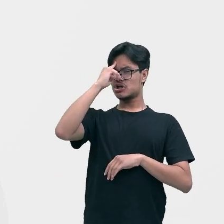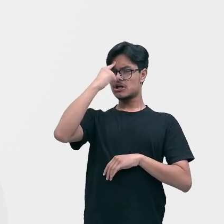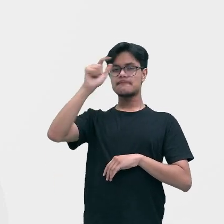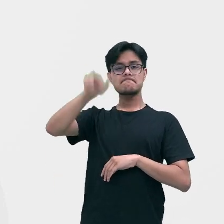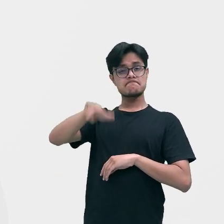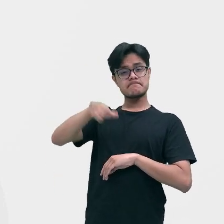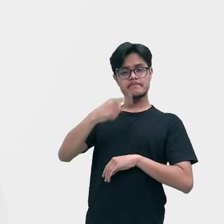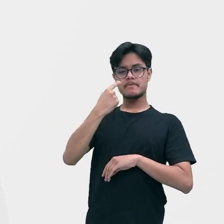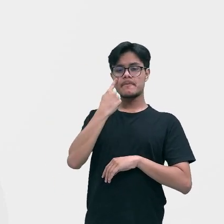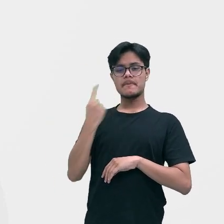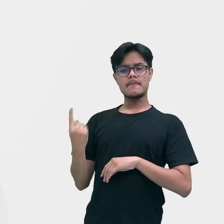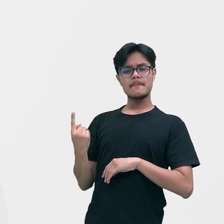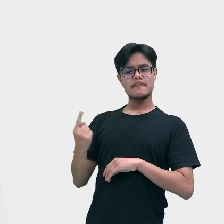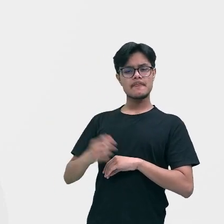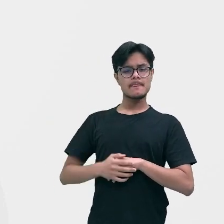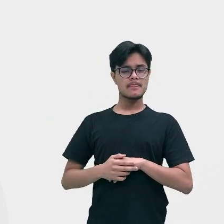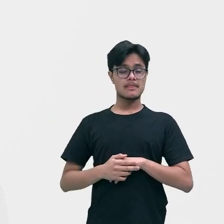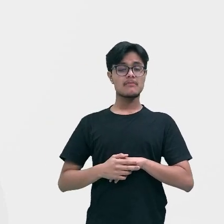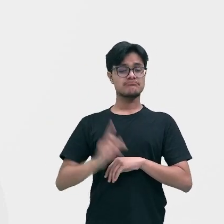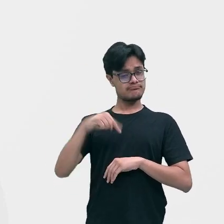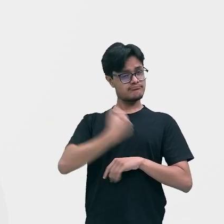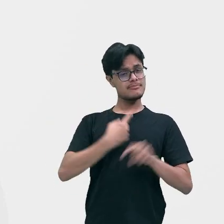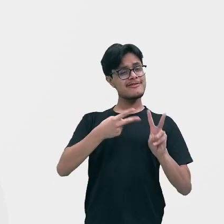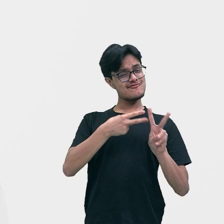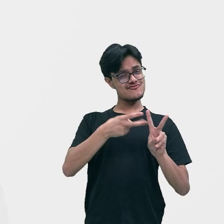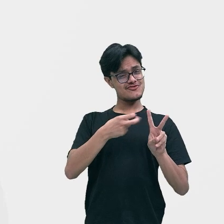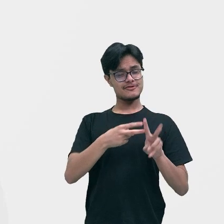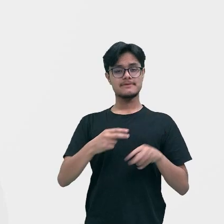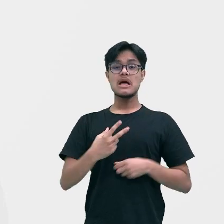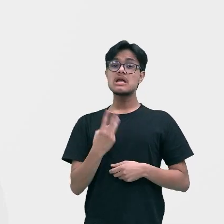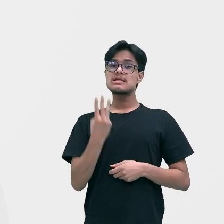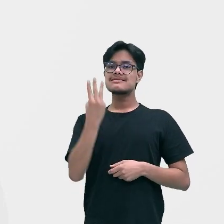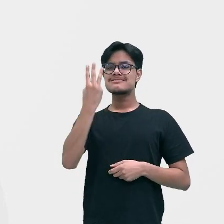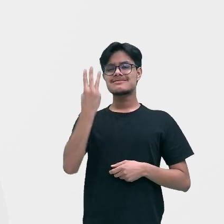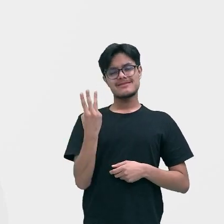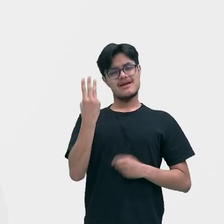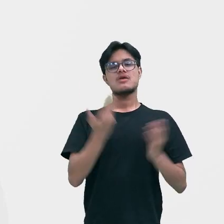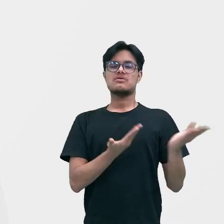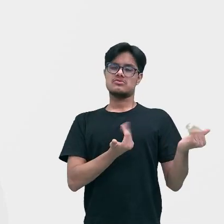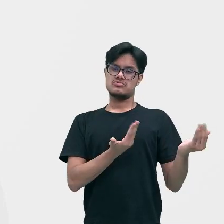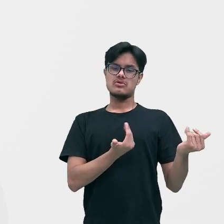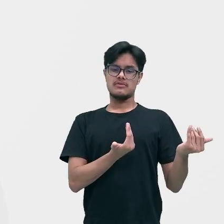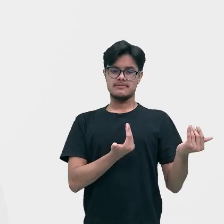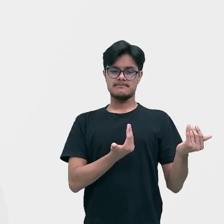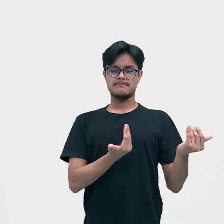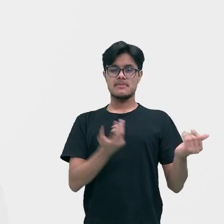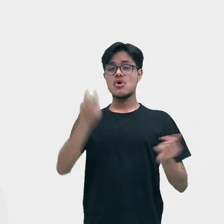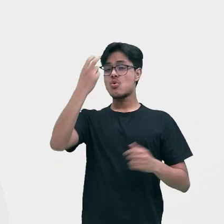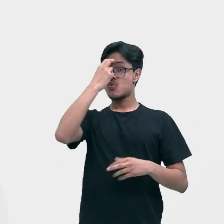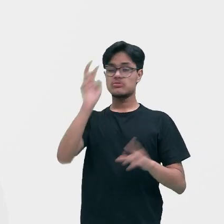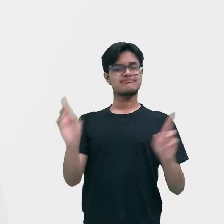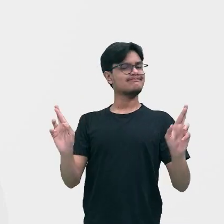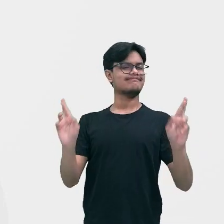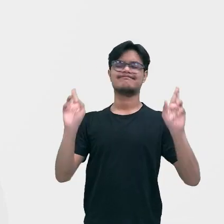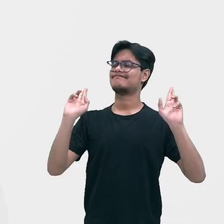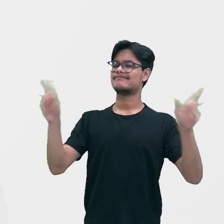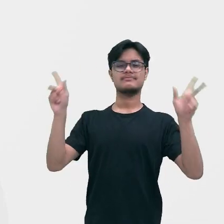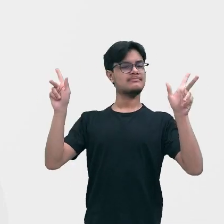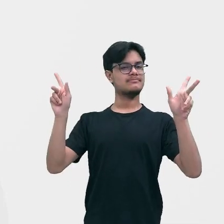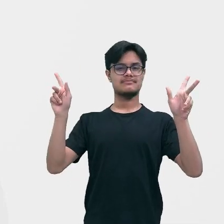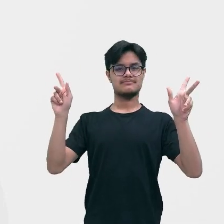tem aí a nossa indígena. Então, olha só, são 3 adolescentes de culturas